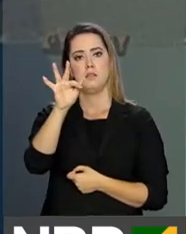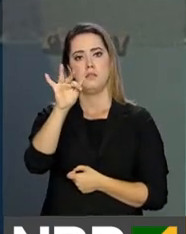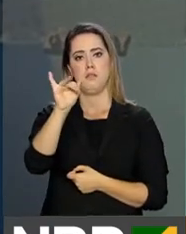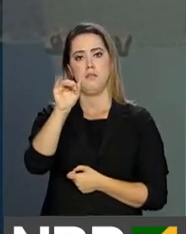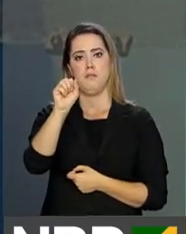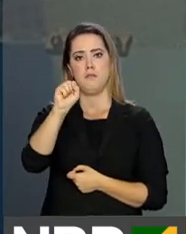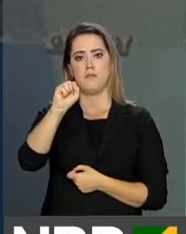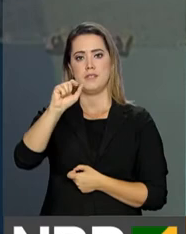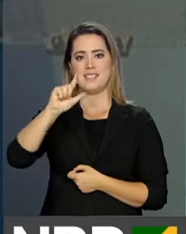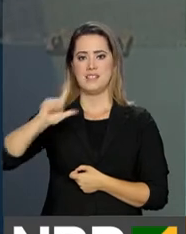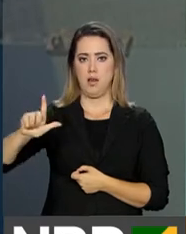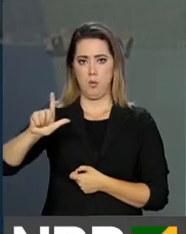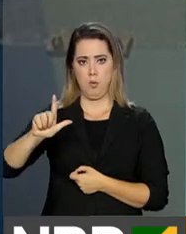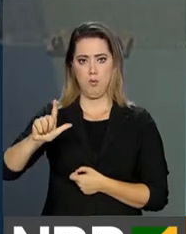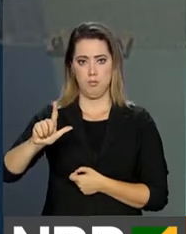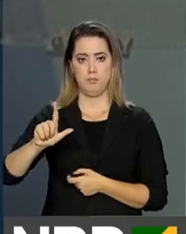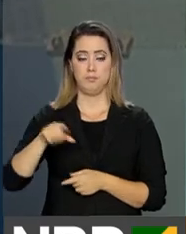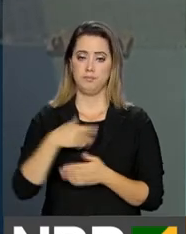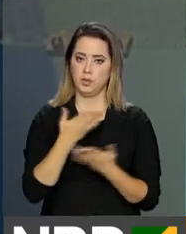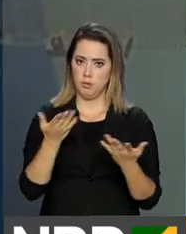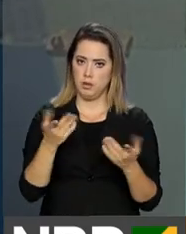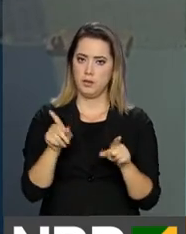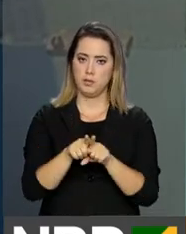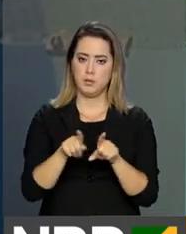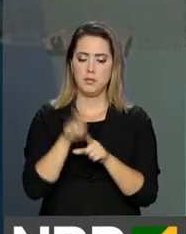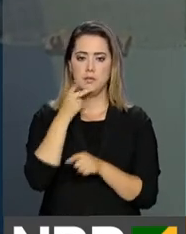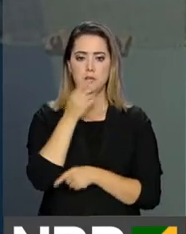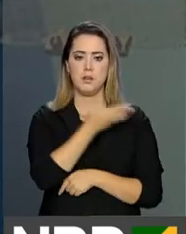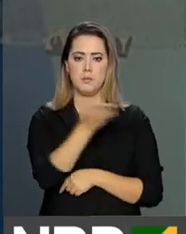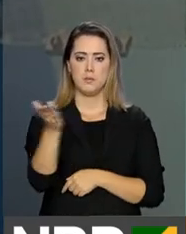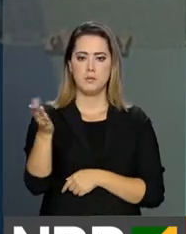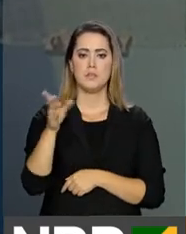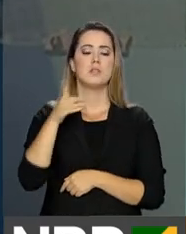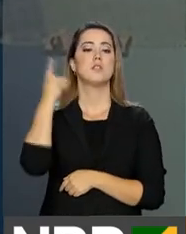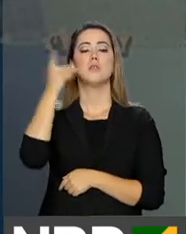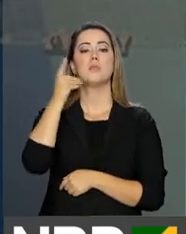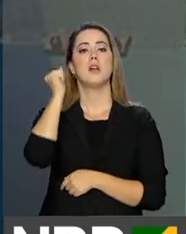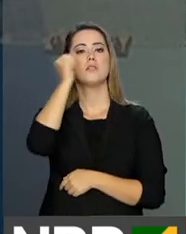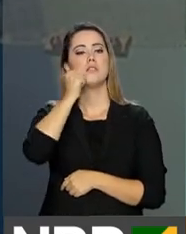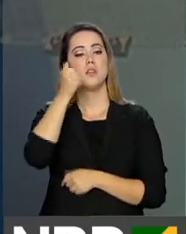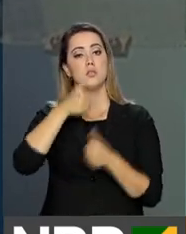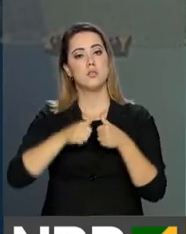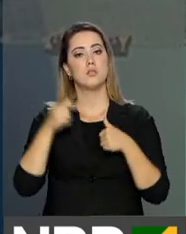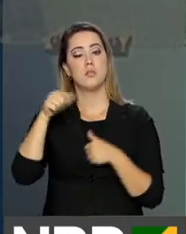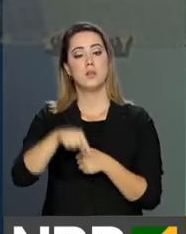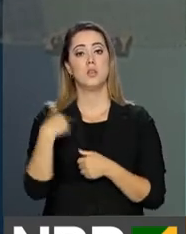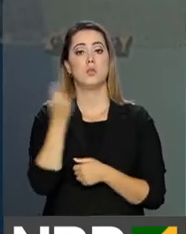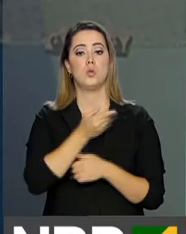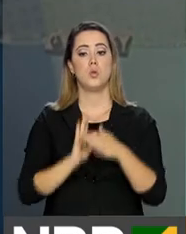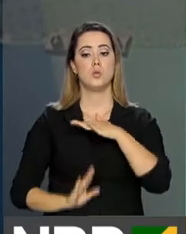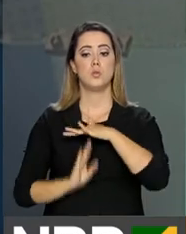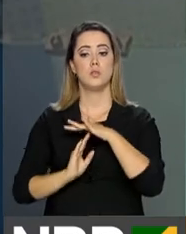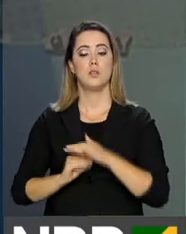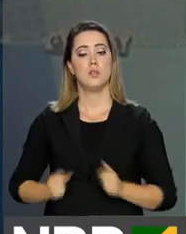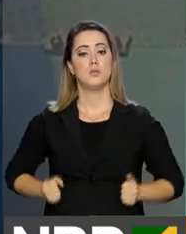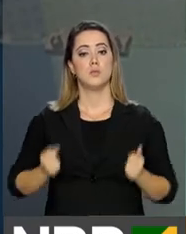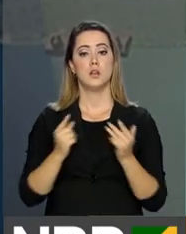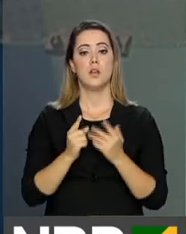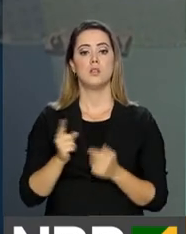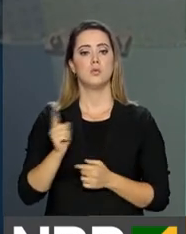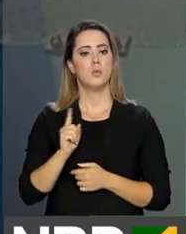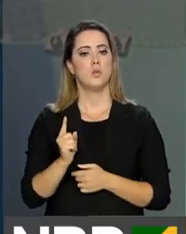dizer uma coisa que os colegas parlamentares que estão aqui já compreenderam há muito tempo. O nosso teto para os gastos públicos não é para um